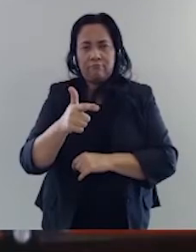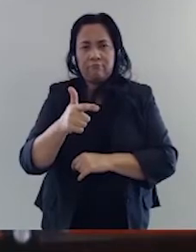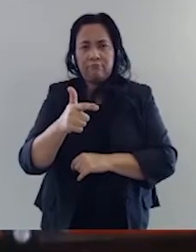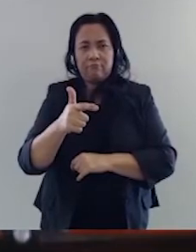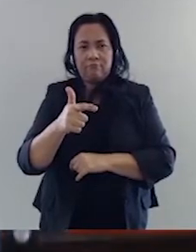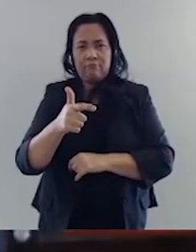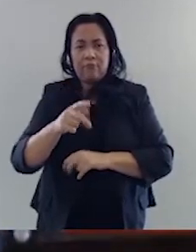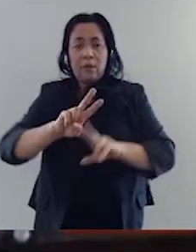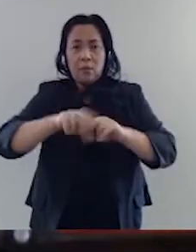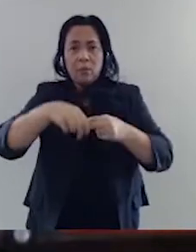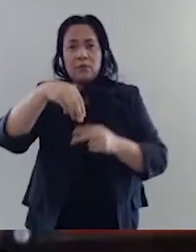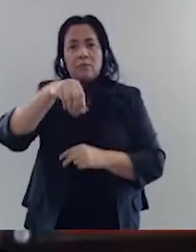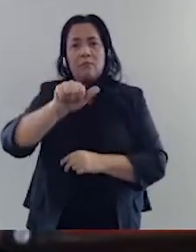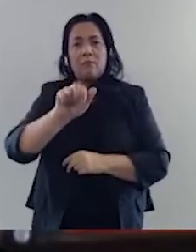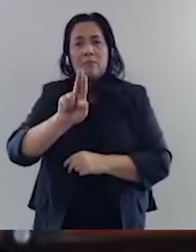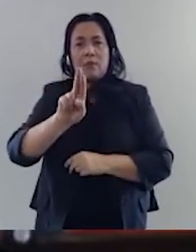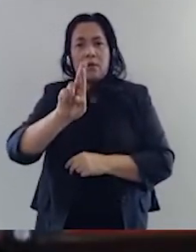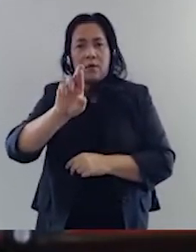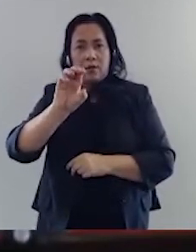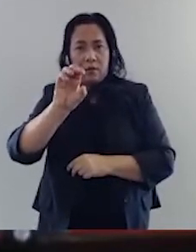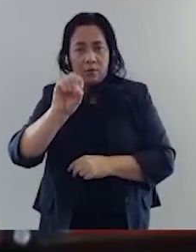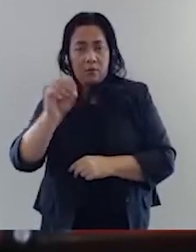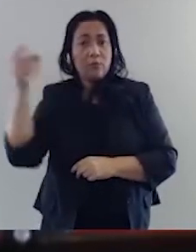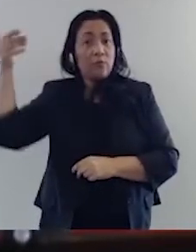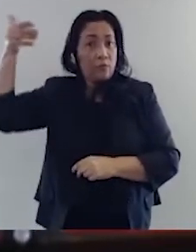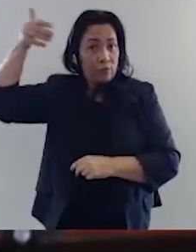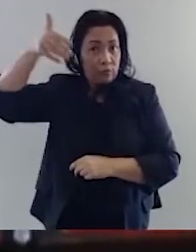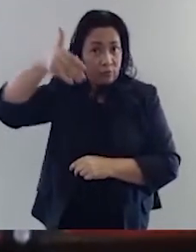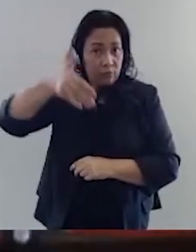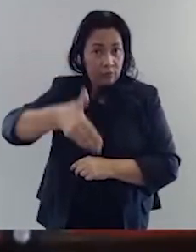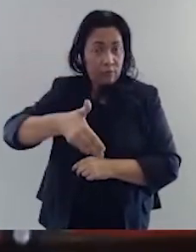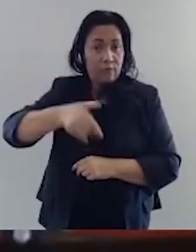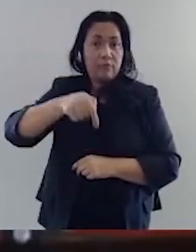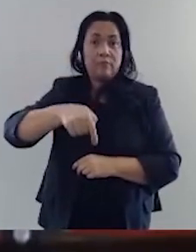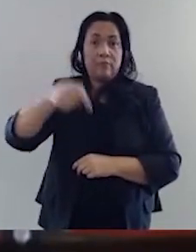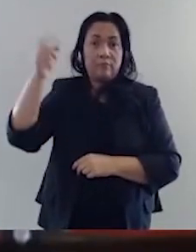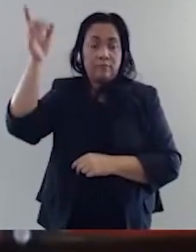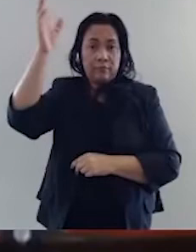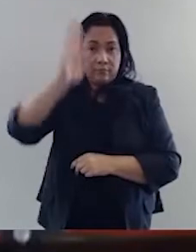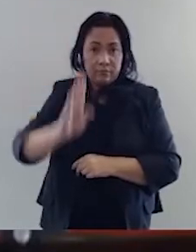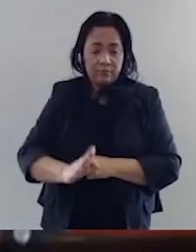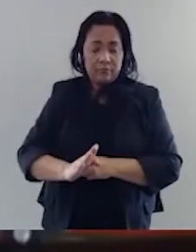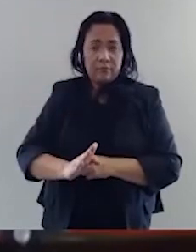pelo professor Mauro Capelletti, que esteve no Brasil